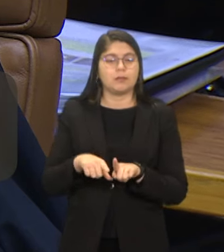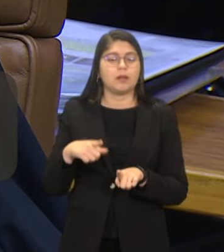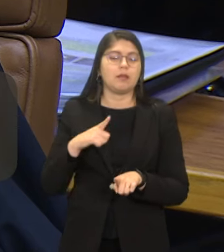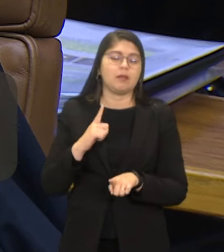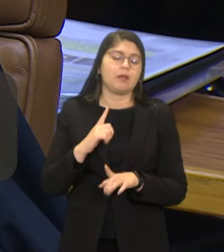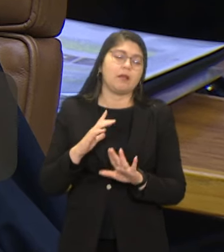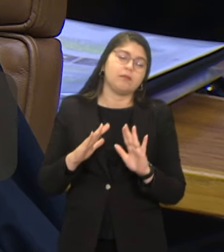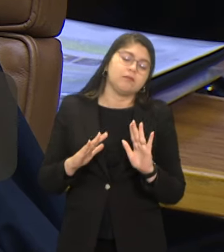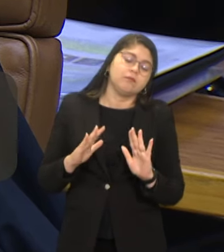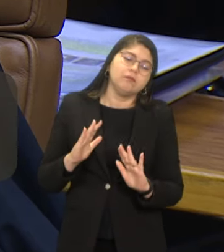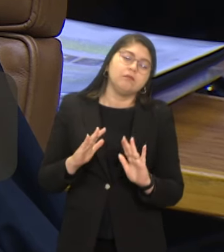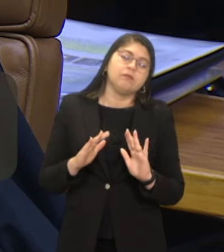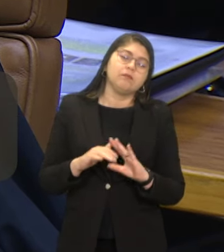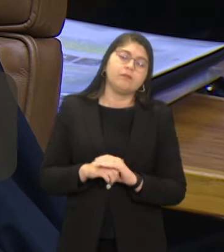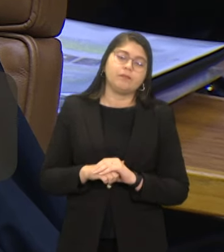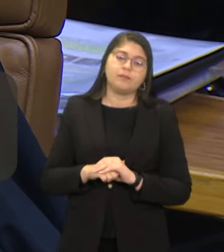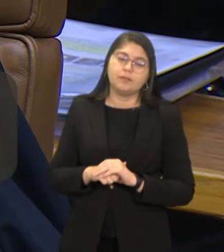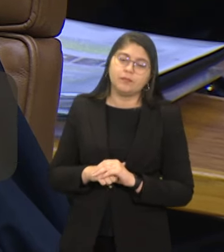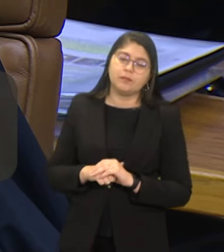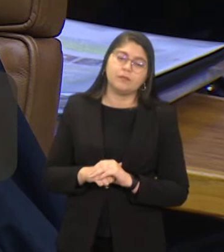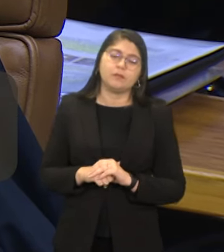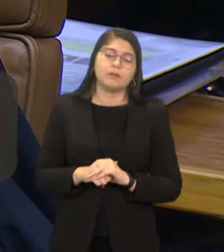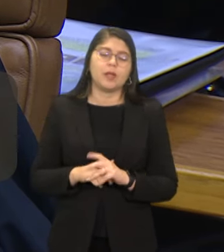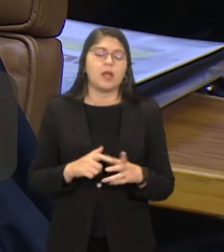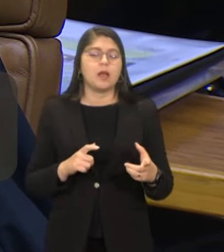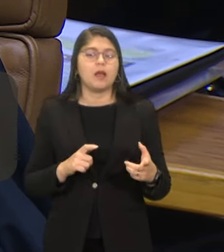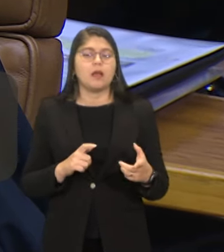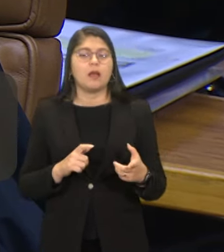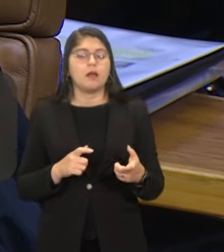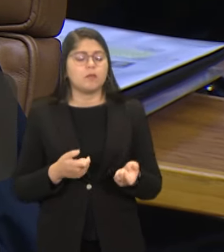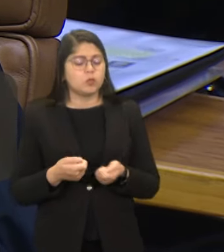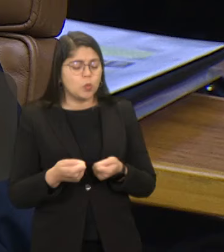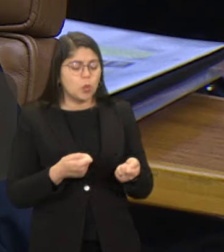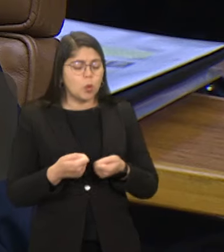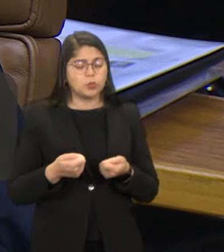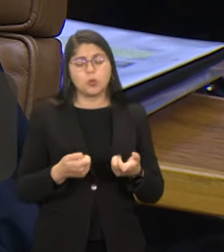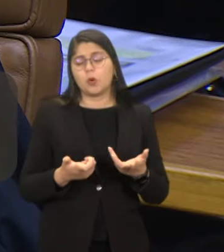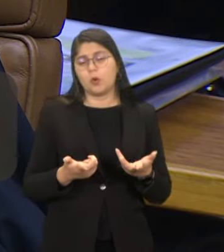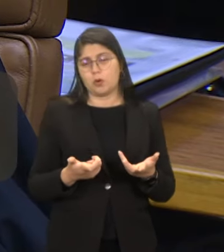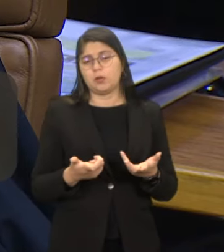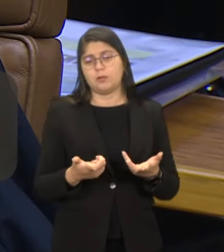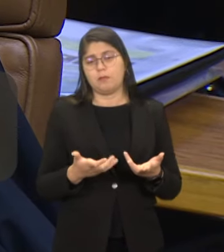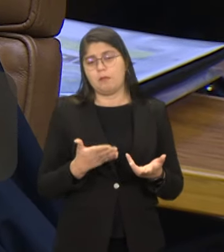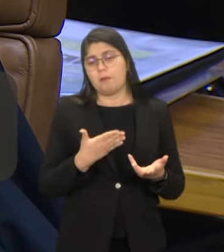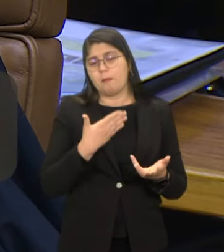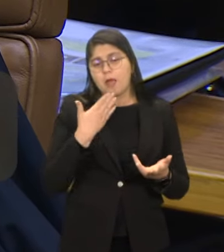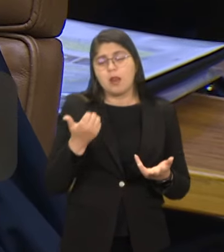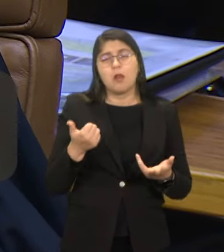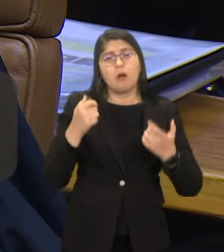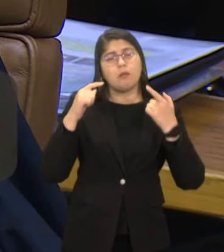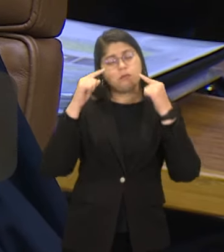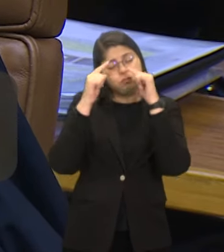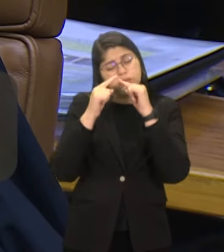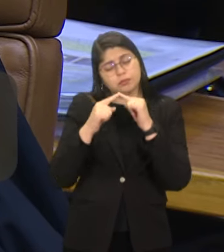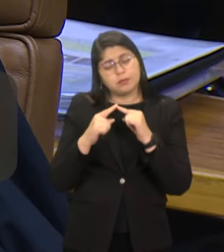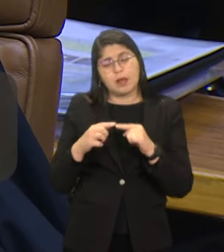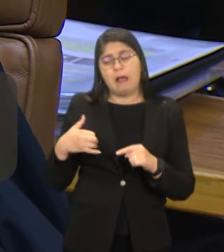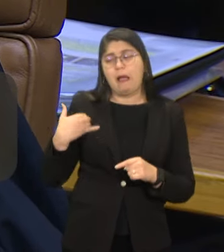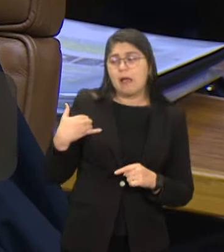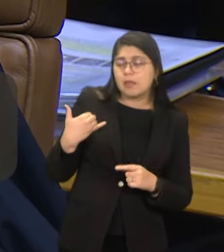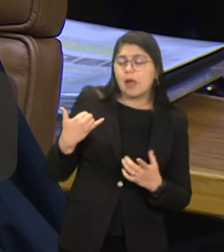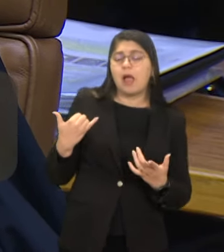menos uma administração disso de forma mais adequada à idade das